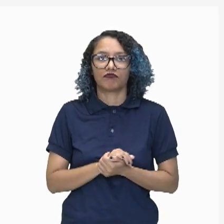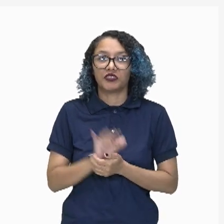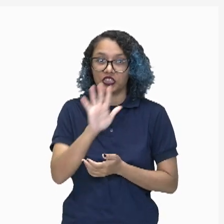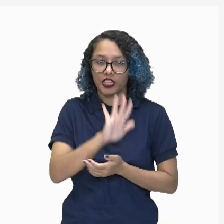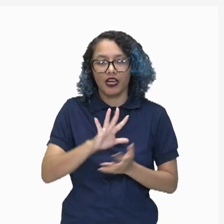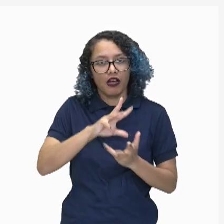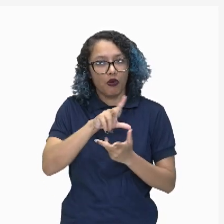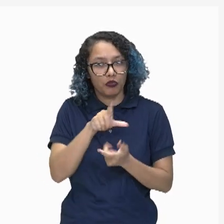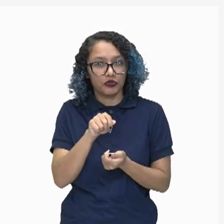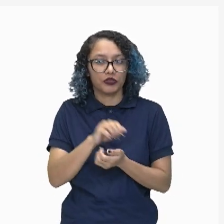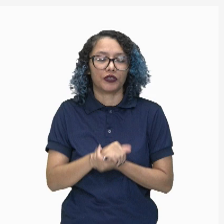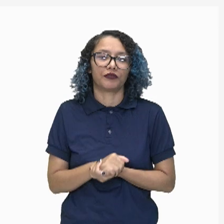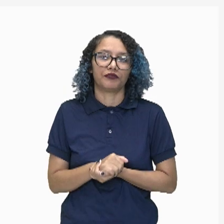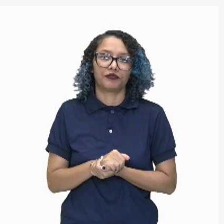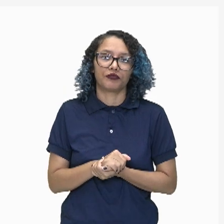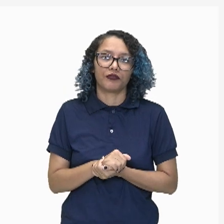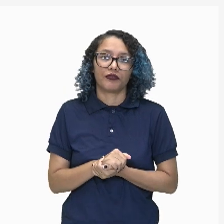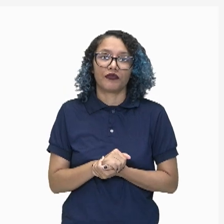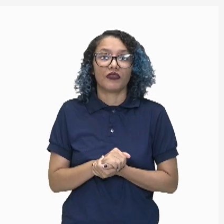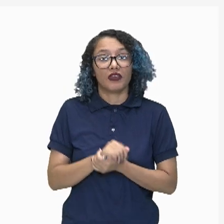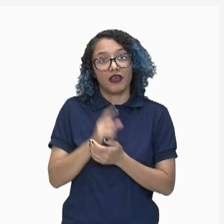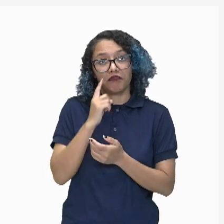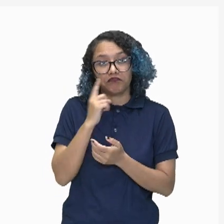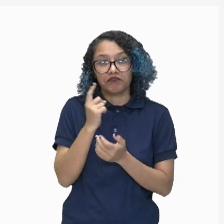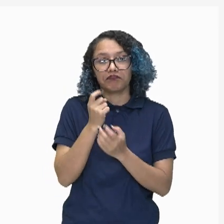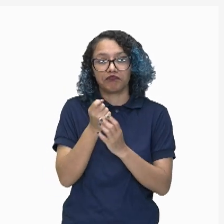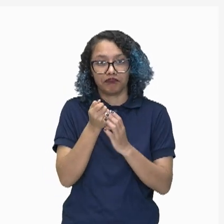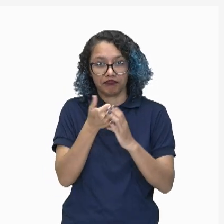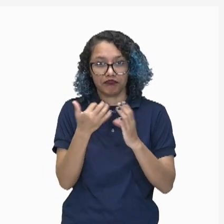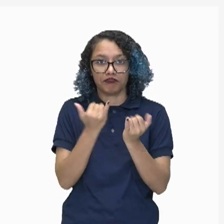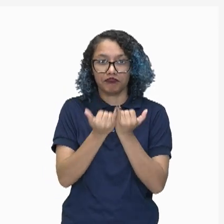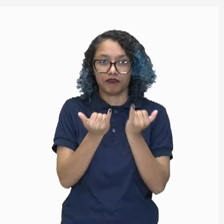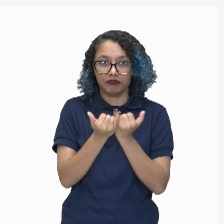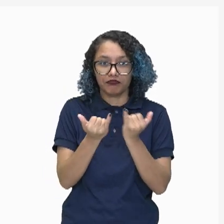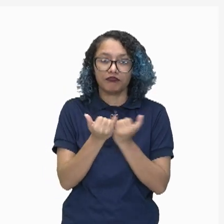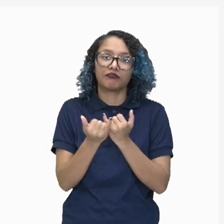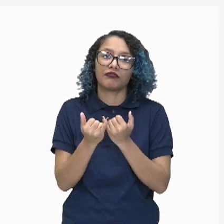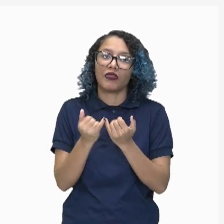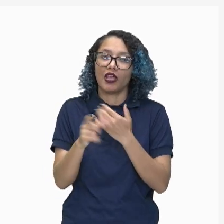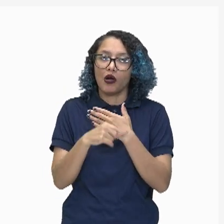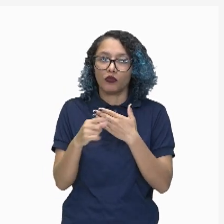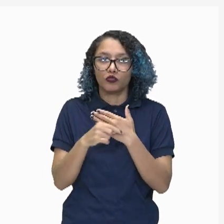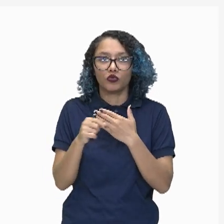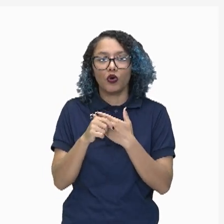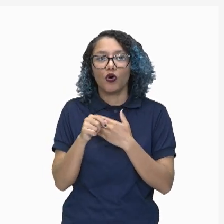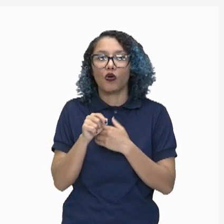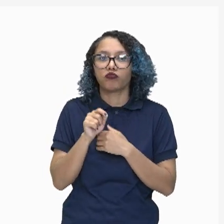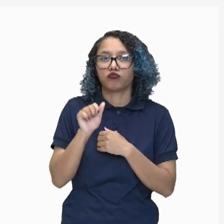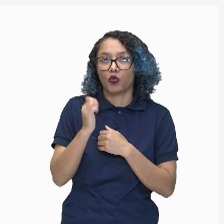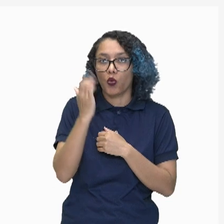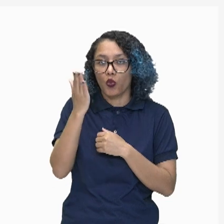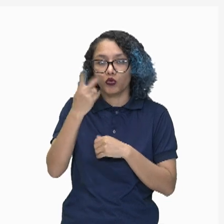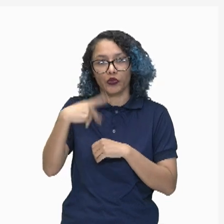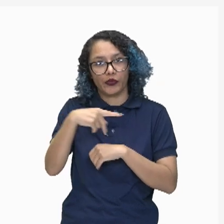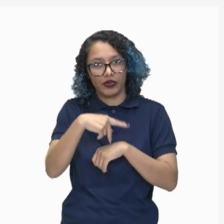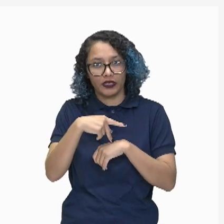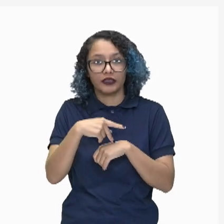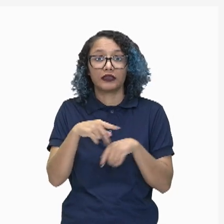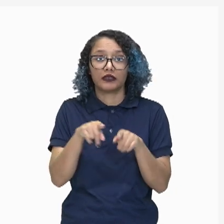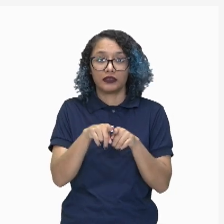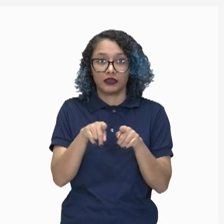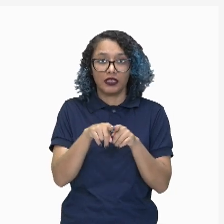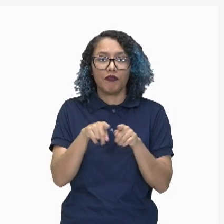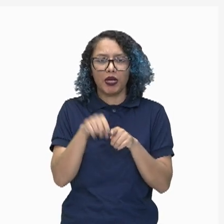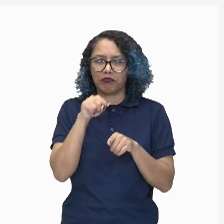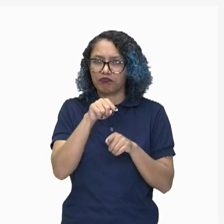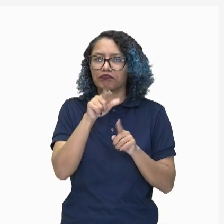alguns artistas norte-americanos a estavam lendo, recomendando, e ela recentemente ganhou ainda